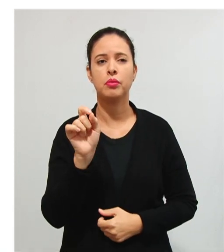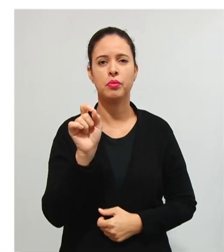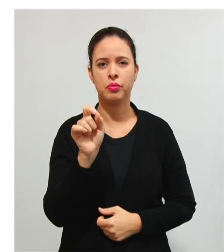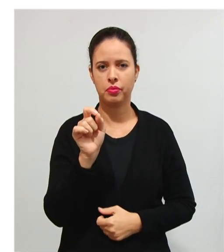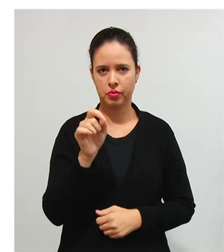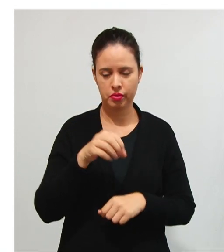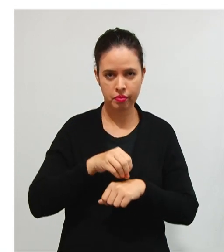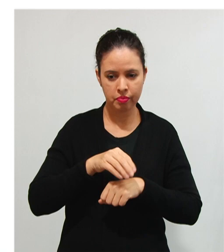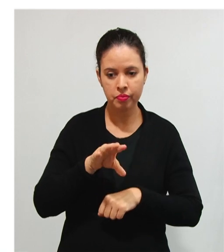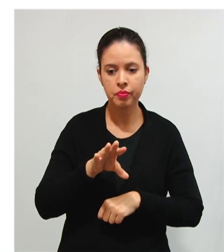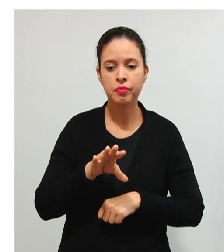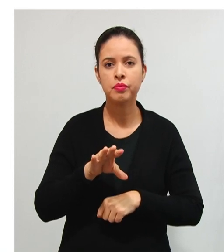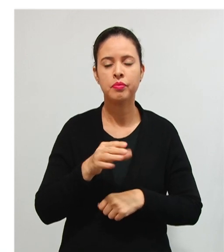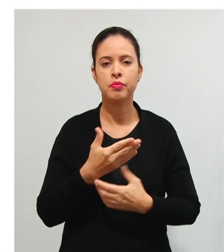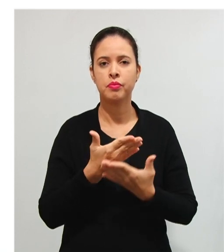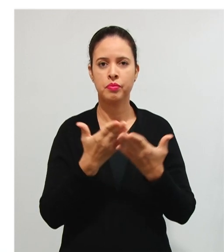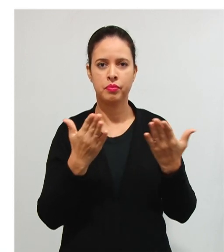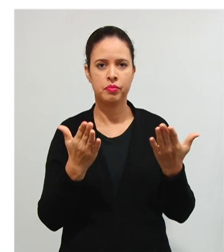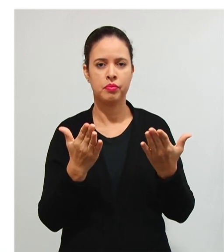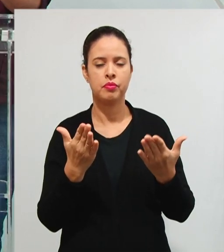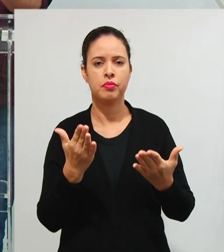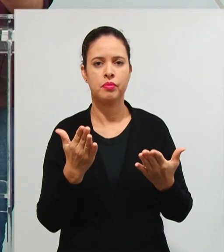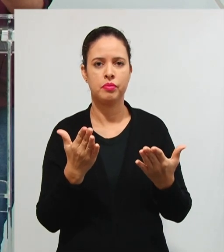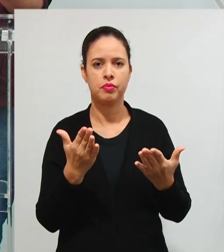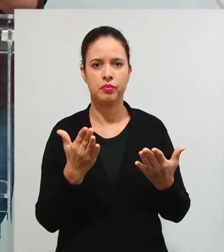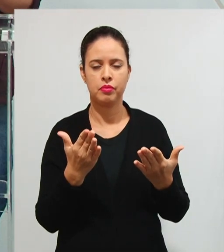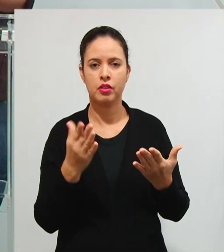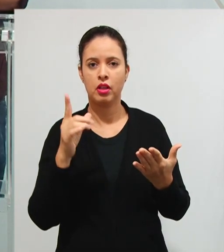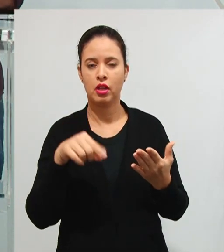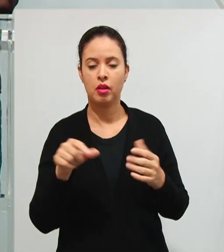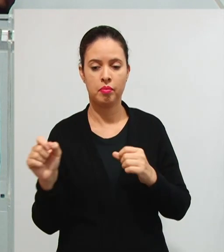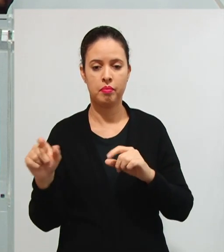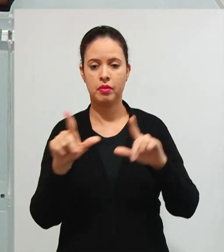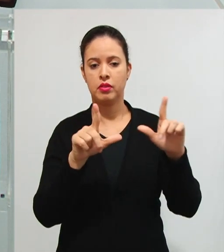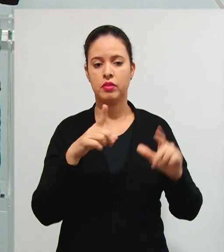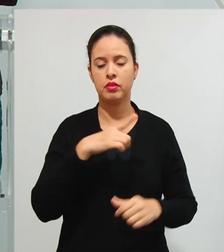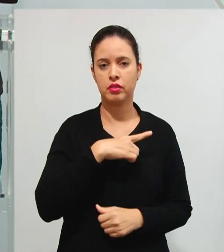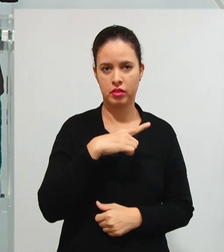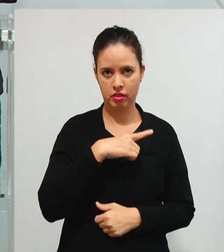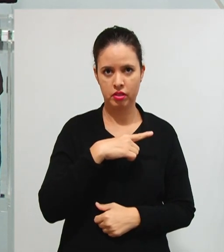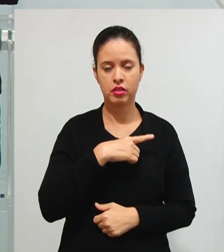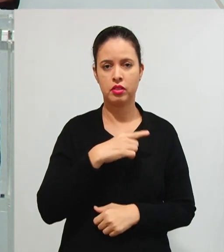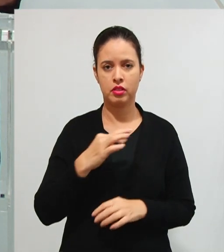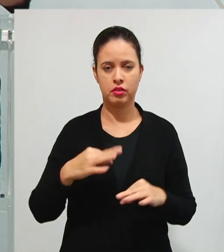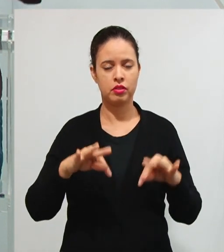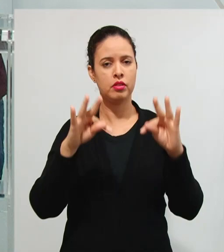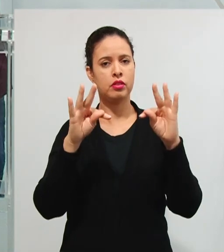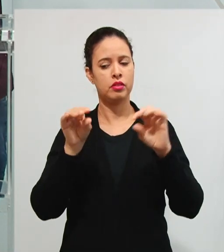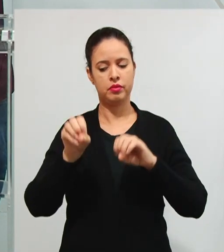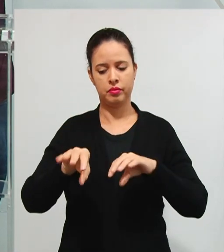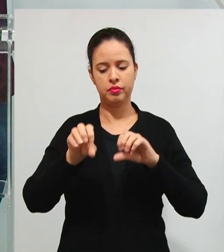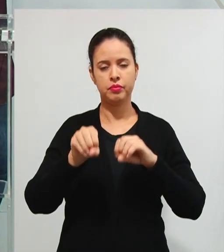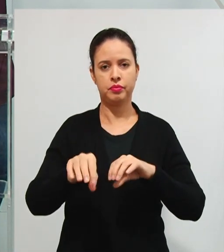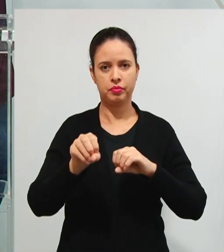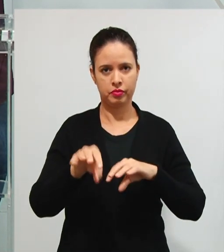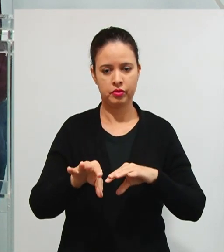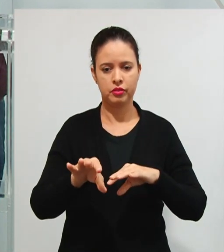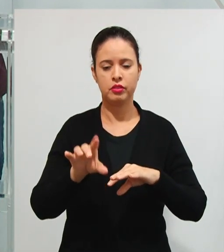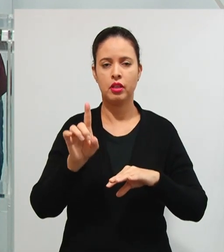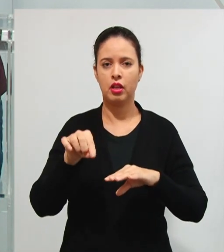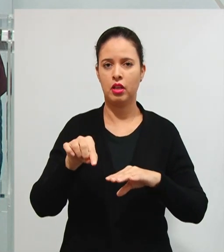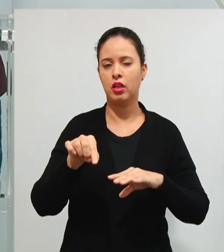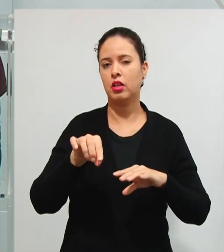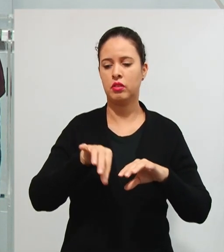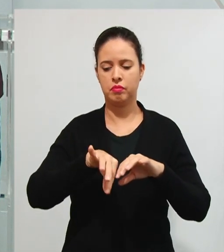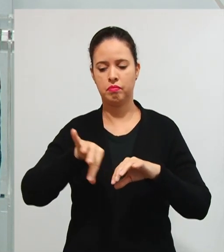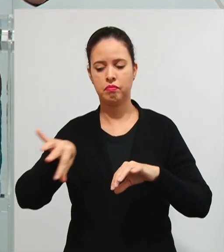será sugerido é que para você, são páginas que contenham tecnologias educacionais, tecnologias numa